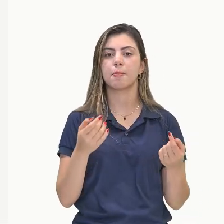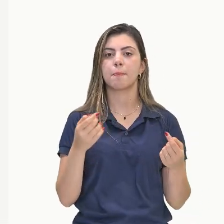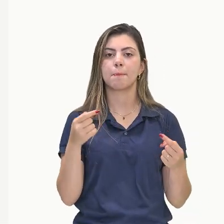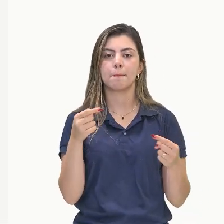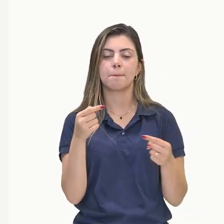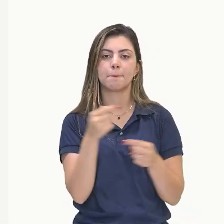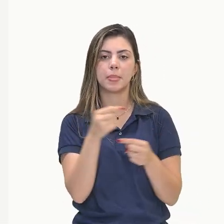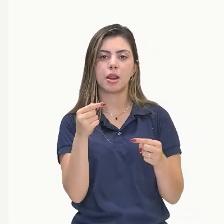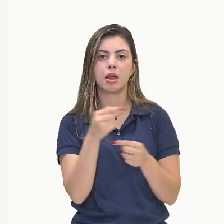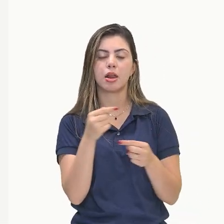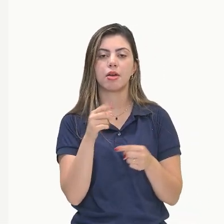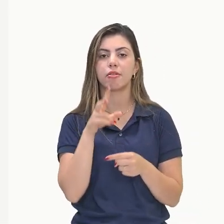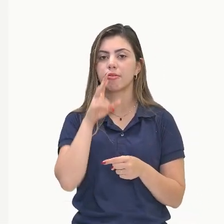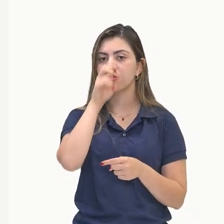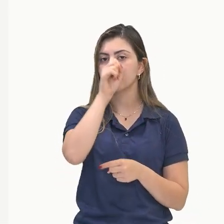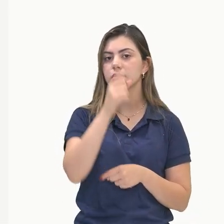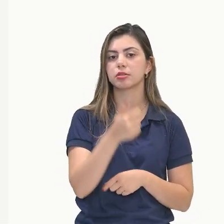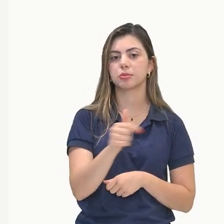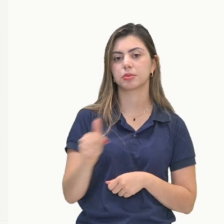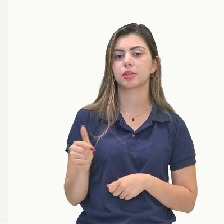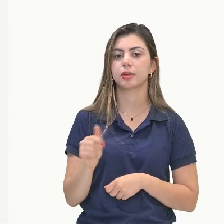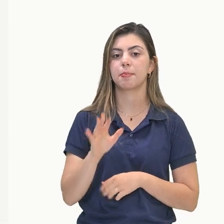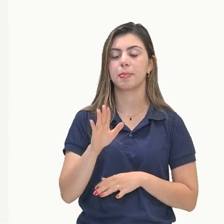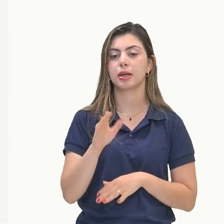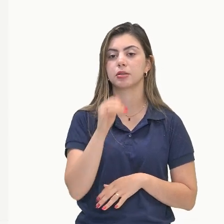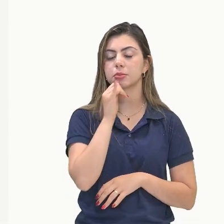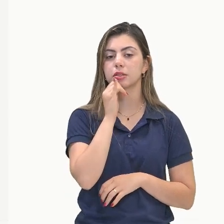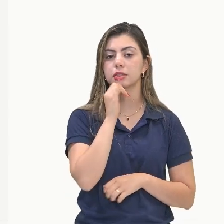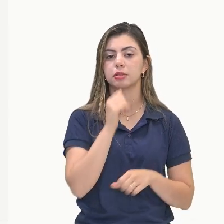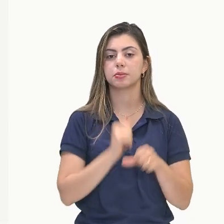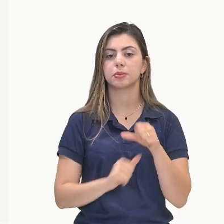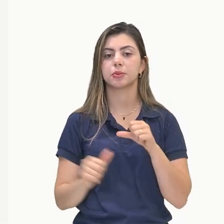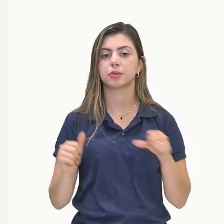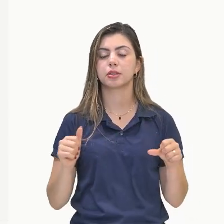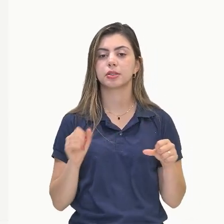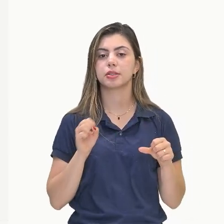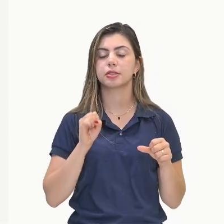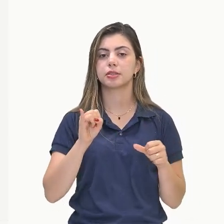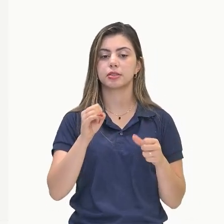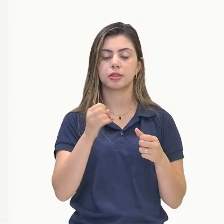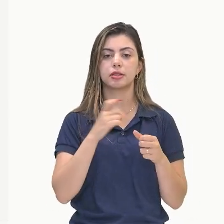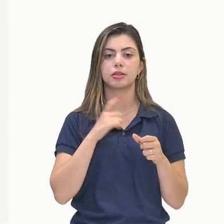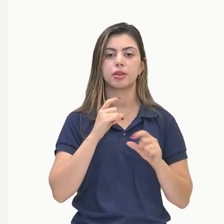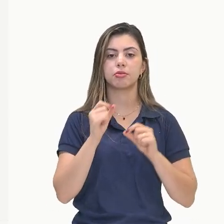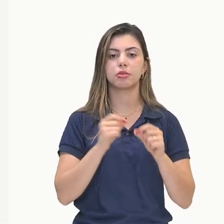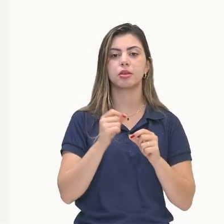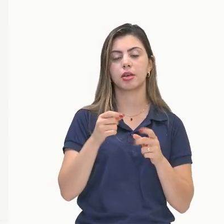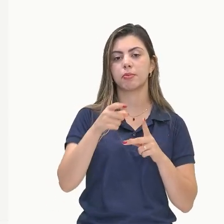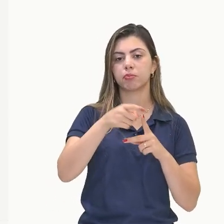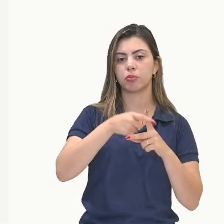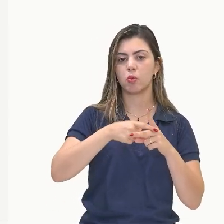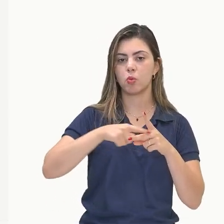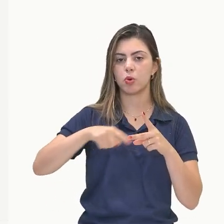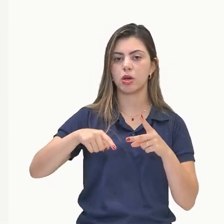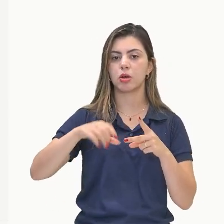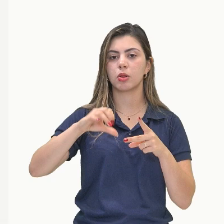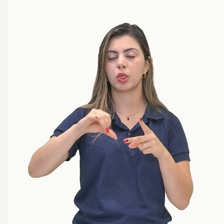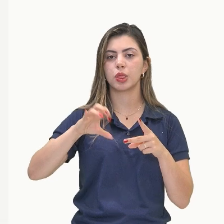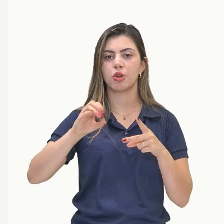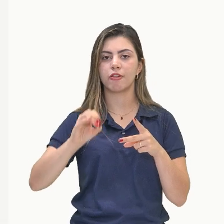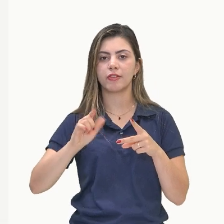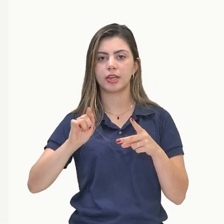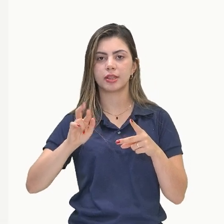não terei força magnética. Agora, se o ângulo for de 90 graus, ou seja, se a carga entrar na região do